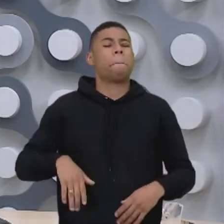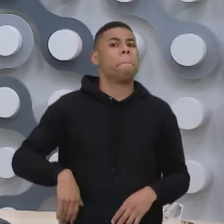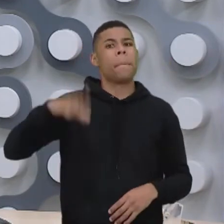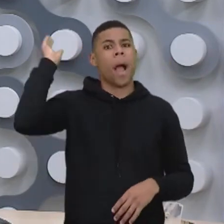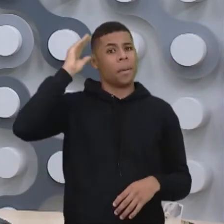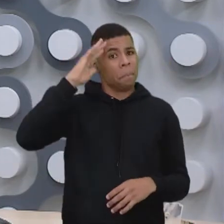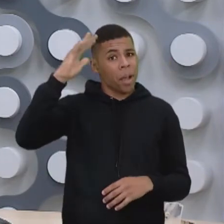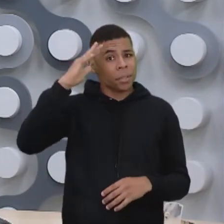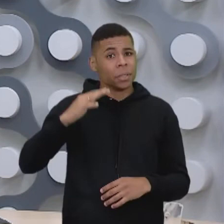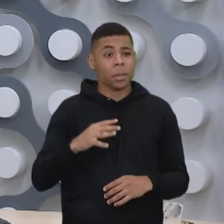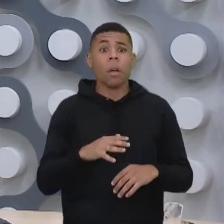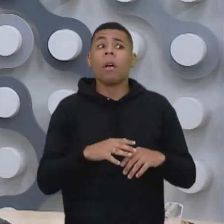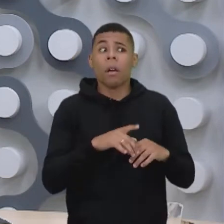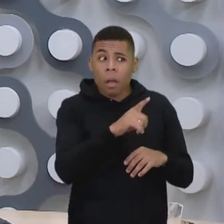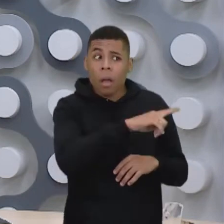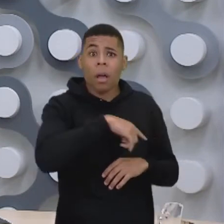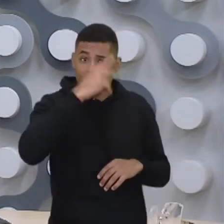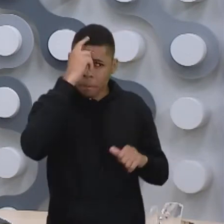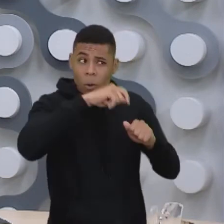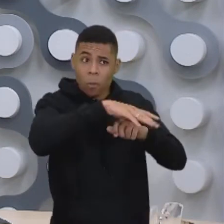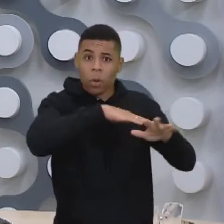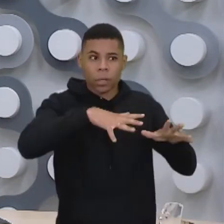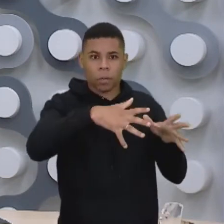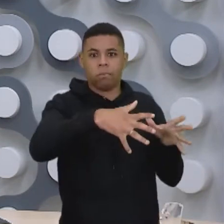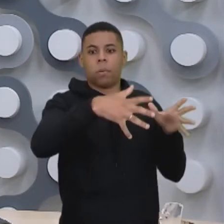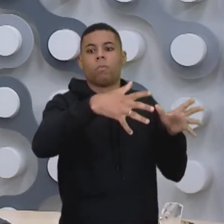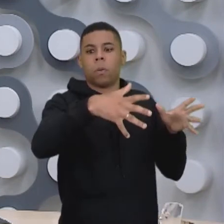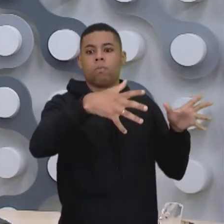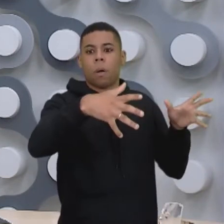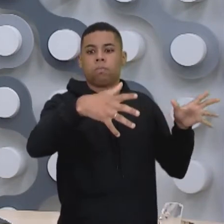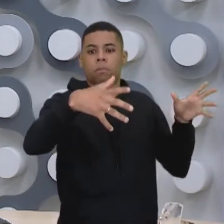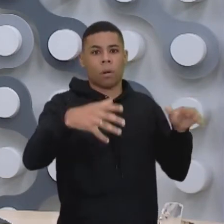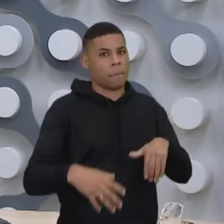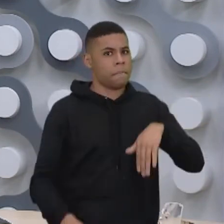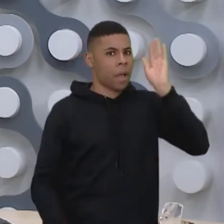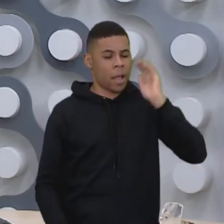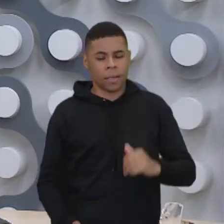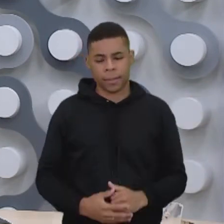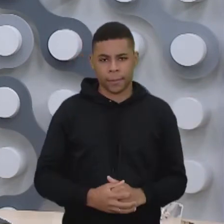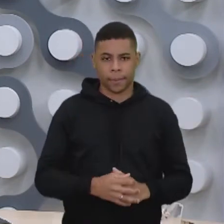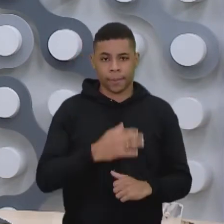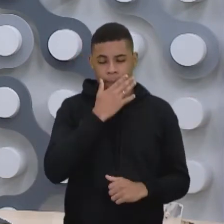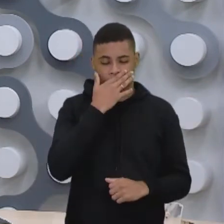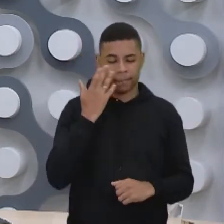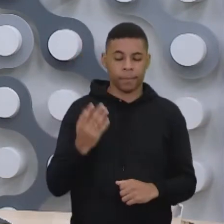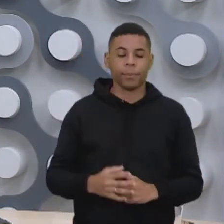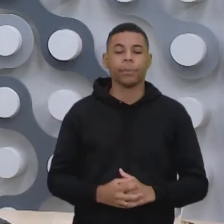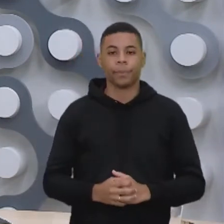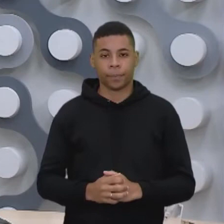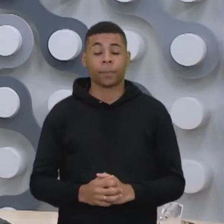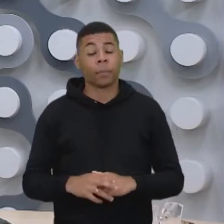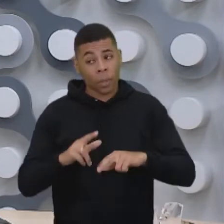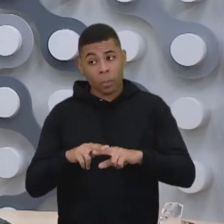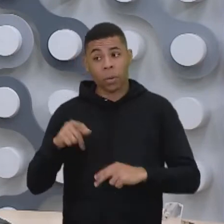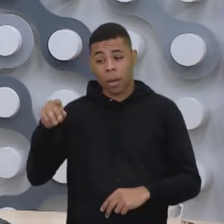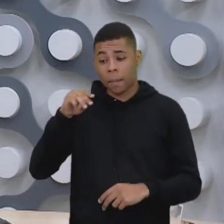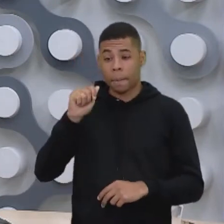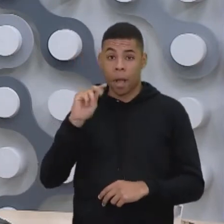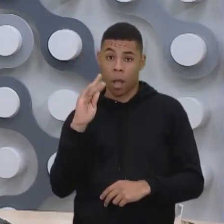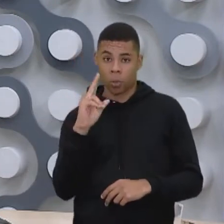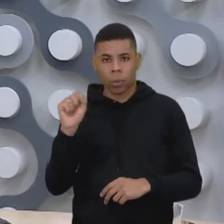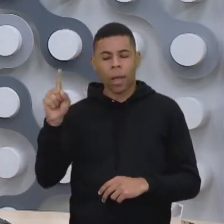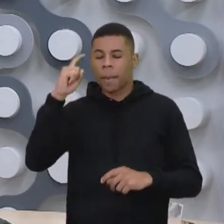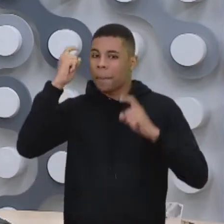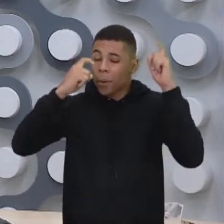né, a população vai, né, multiplicando cada vez mais num curto espaço de tempo. Então essa era a previsão de Malthus, então a preocupação dele